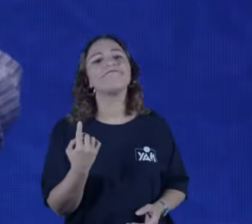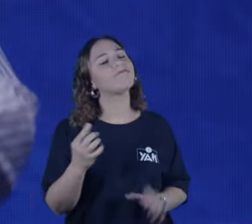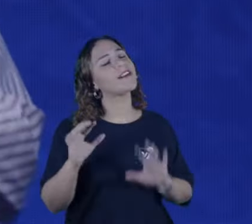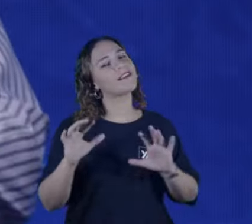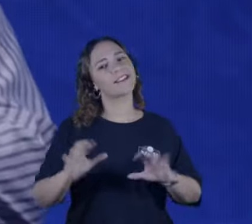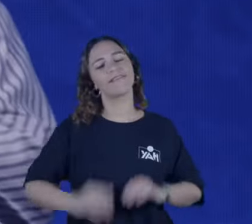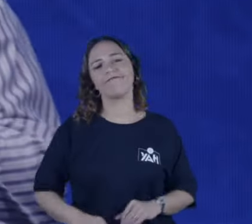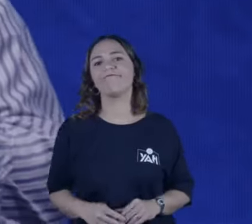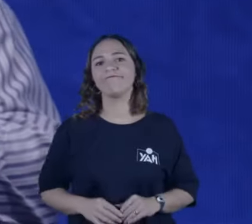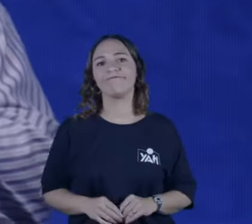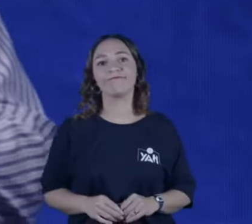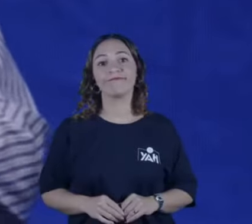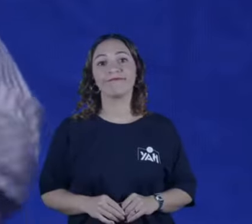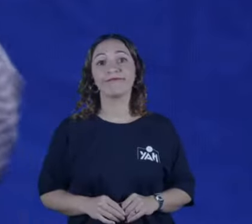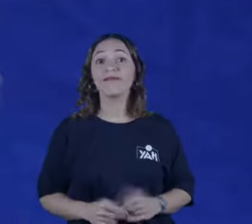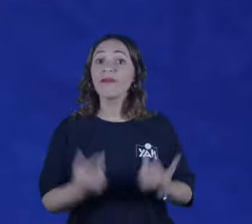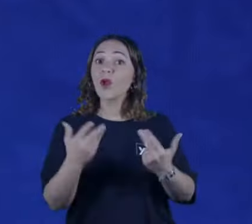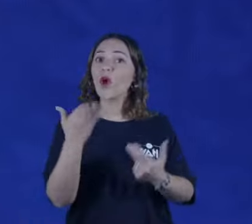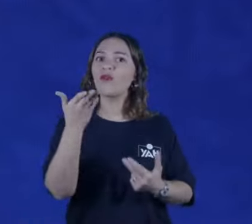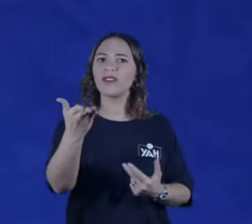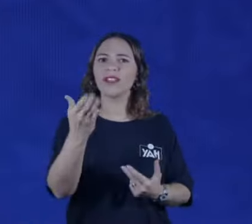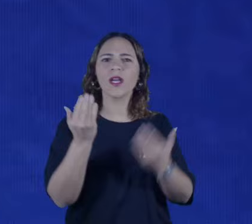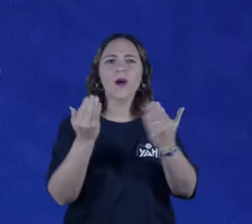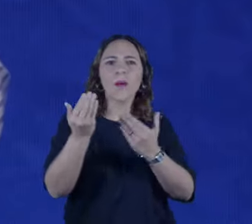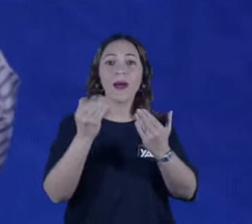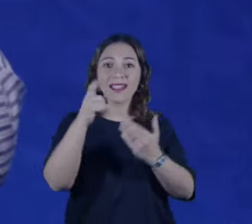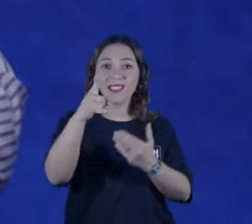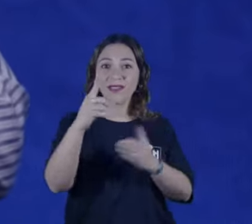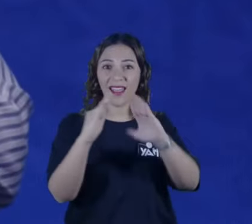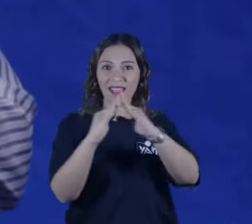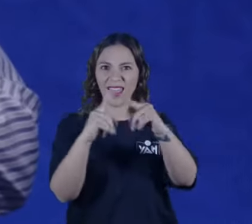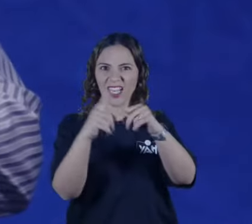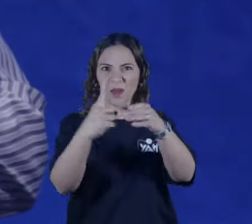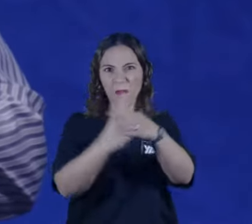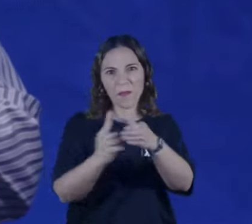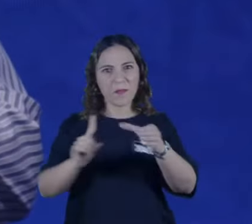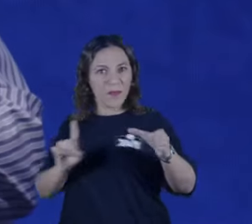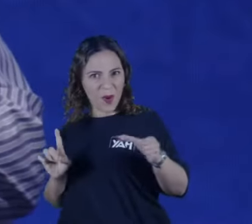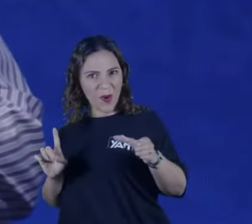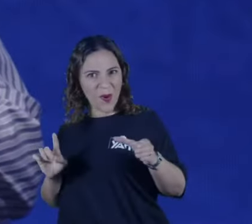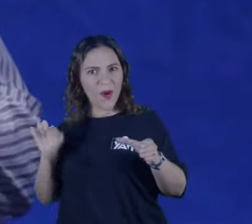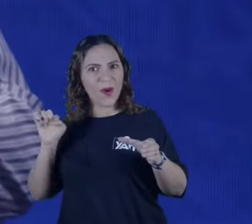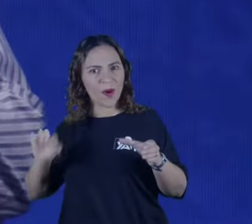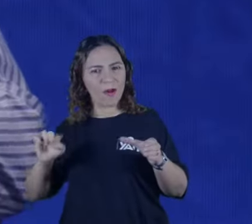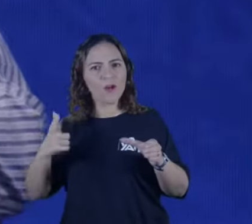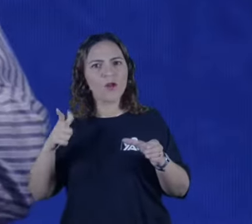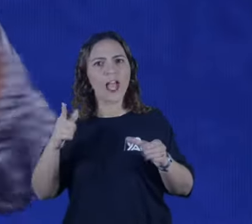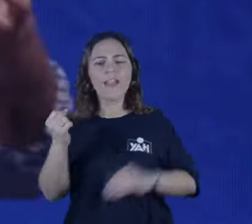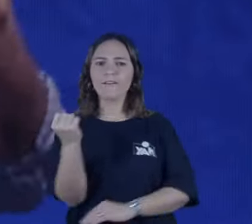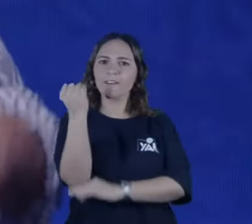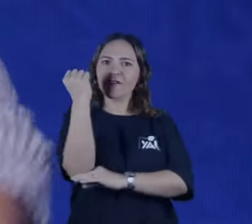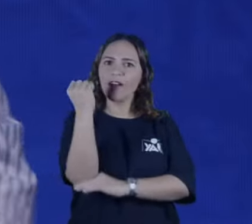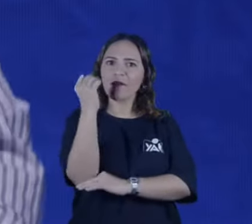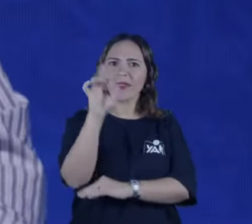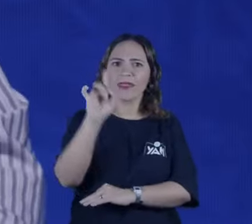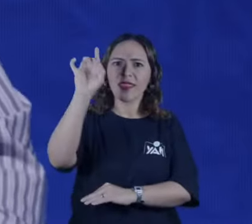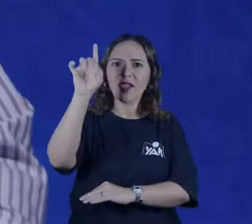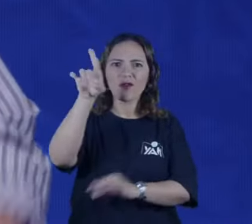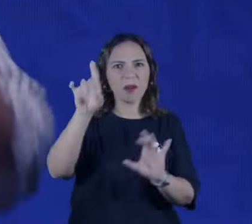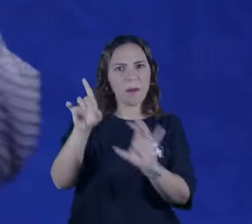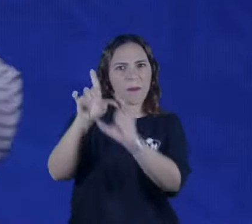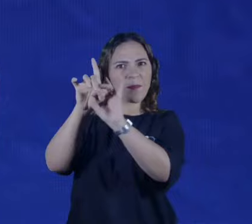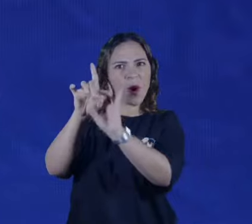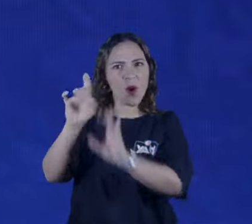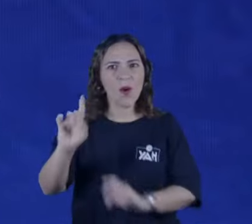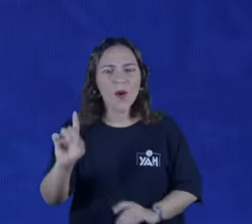assim. Quando você está fora do corpo, quando você está fora do edifício de Deus, que também é a